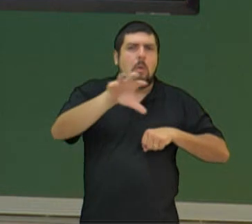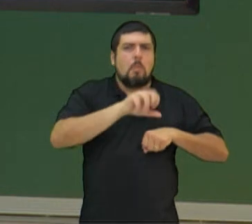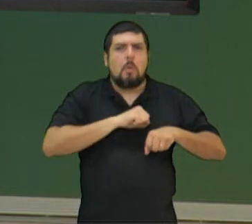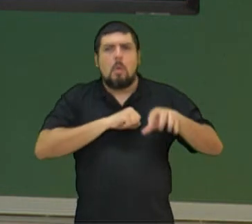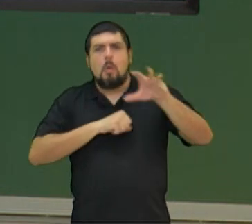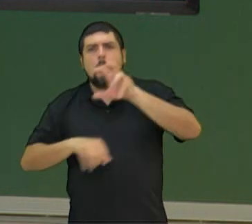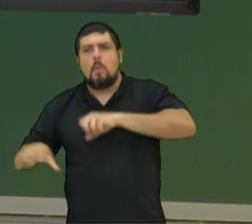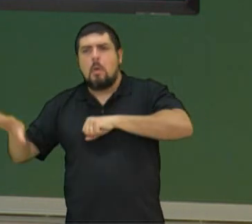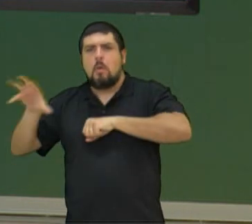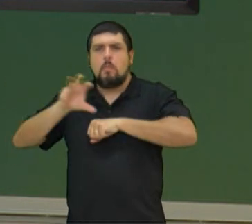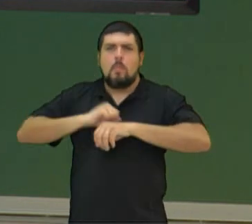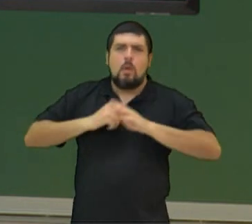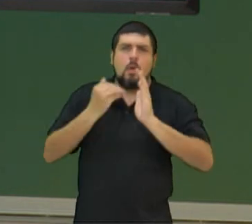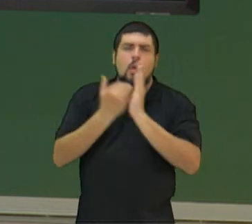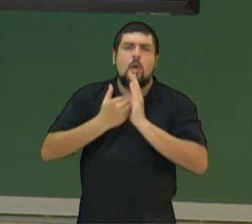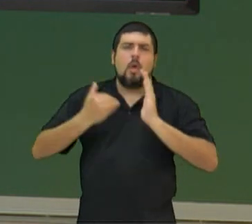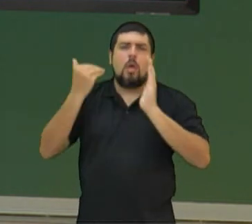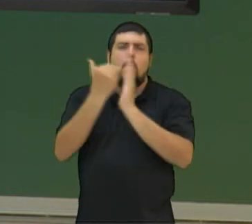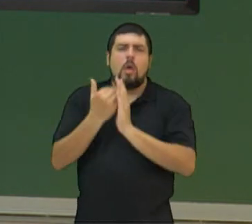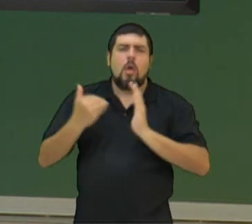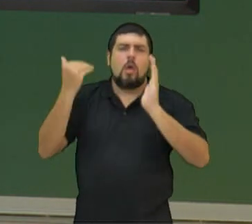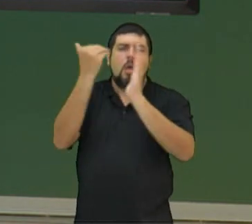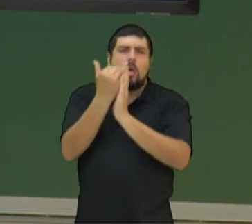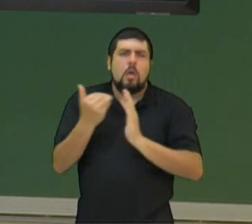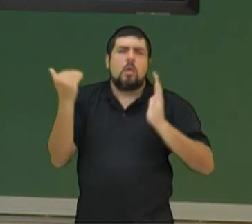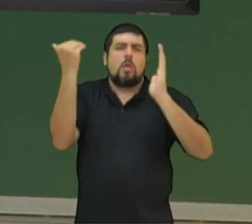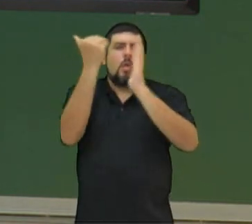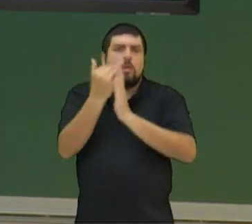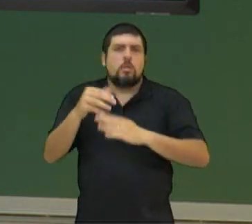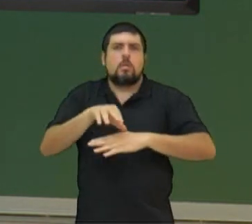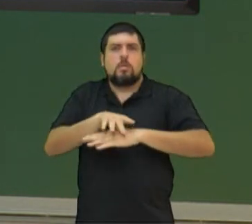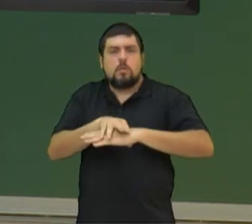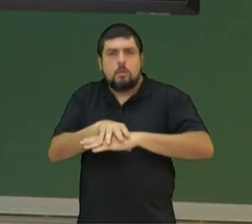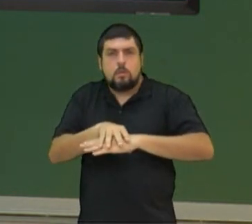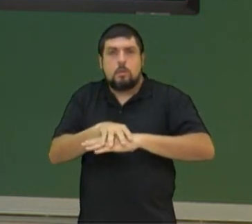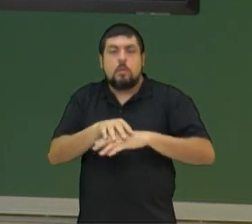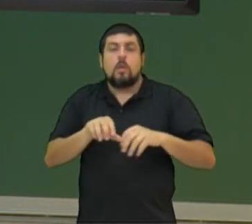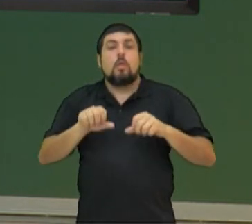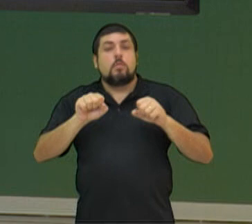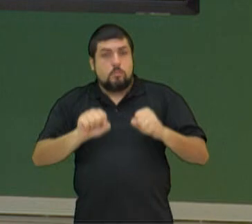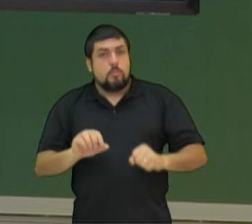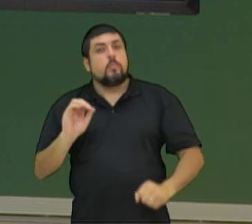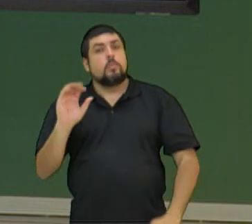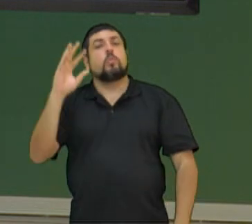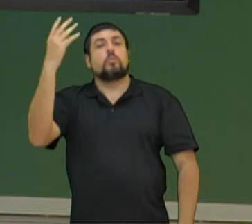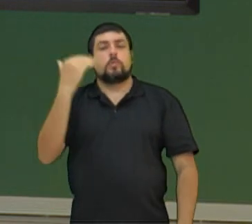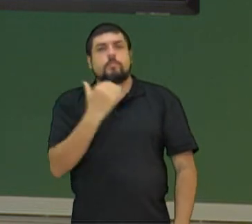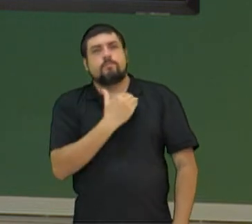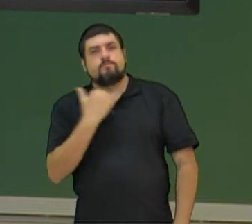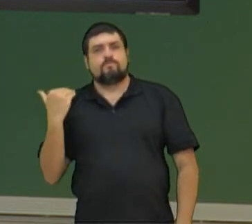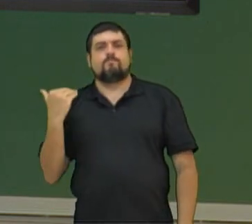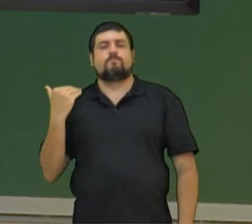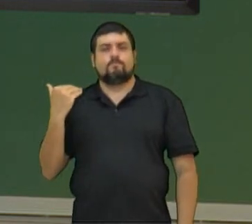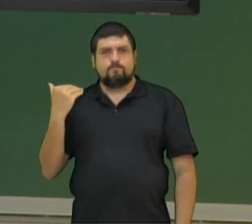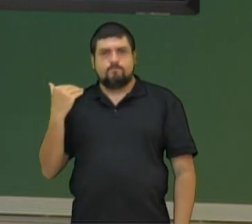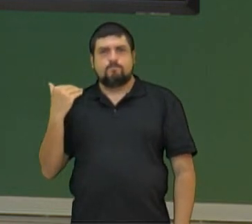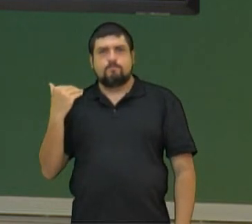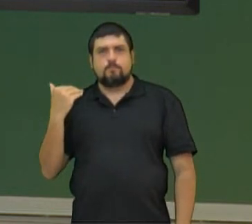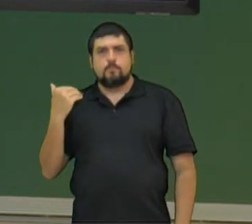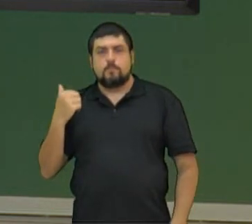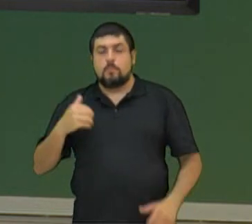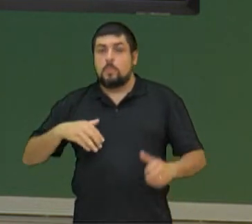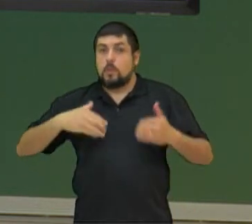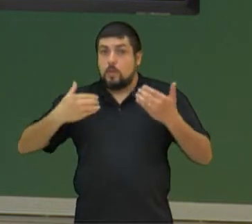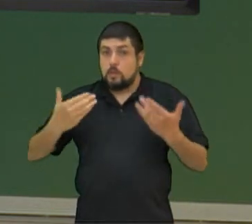tá? E vai ficando cada vez mais doente, podendo inclusive, né, vir a óbito, morrer. Então,